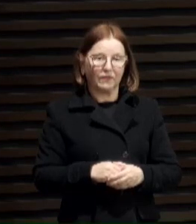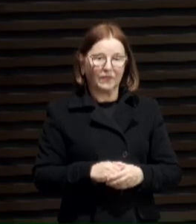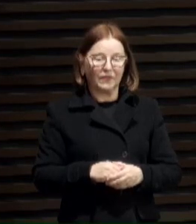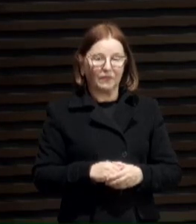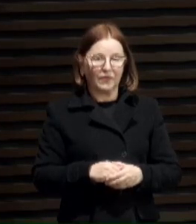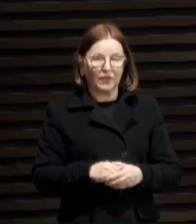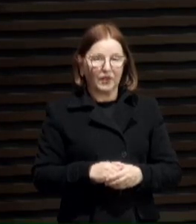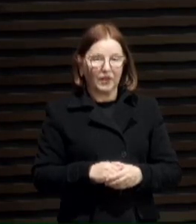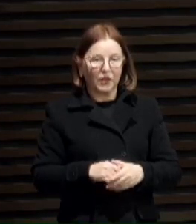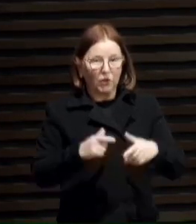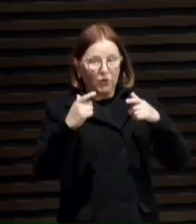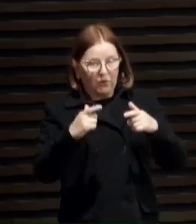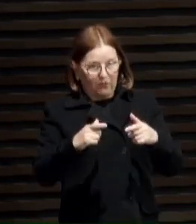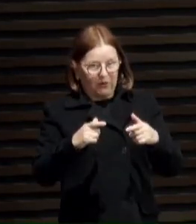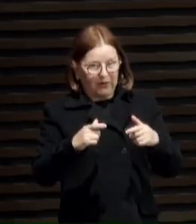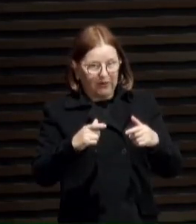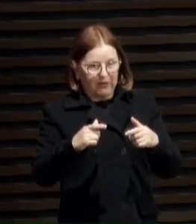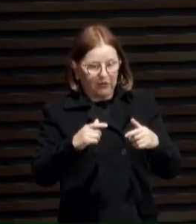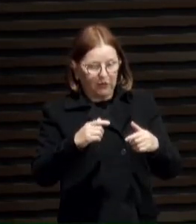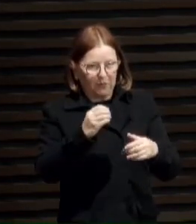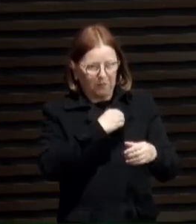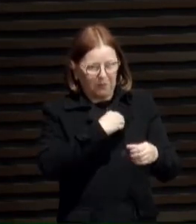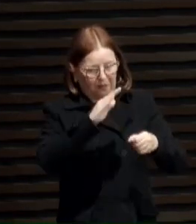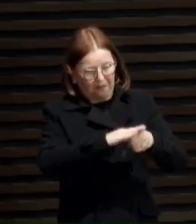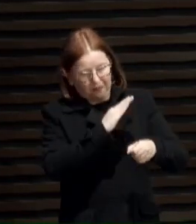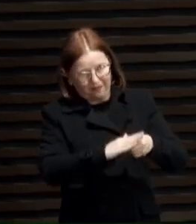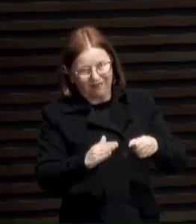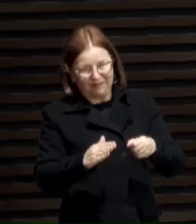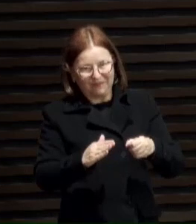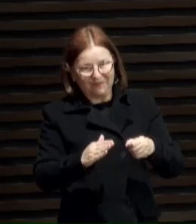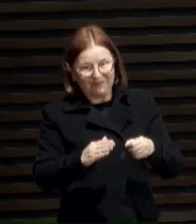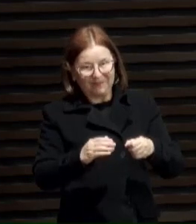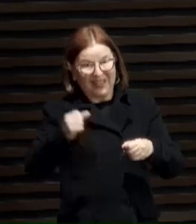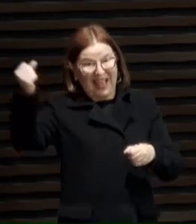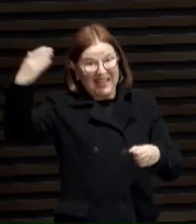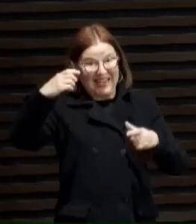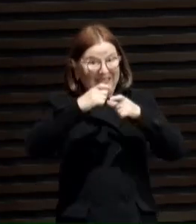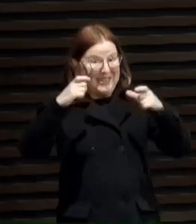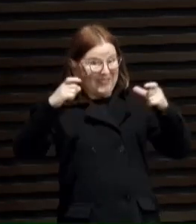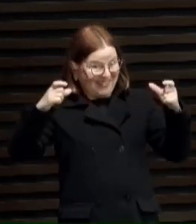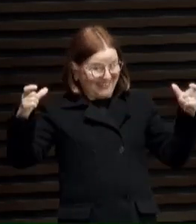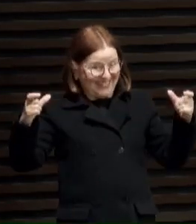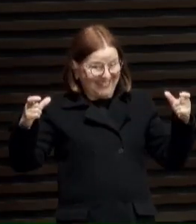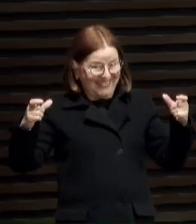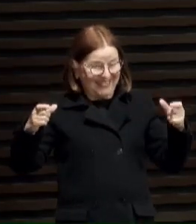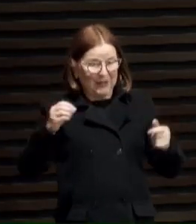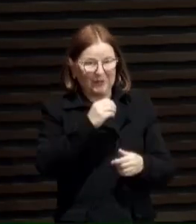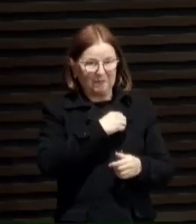o pecado, superabundou a graça. O pecado reinou pela morte e a graça